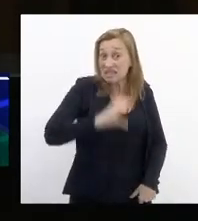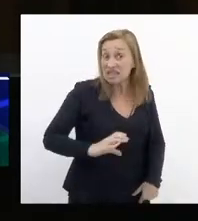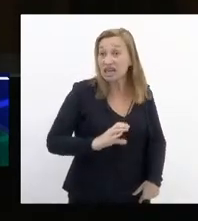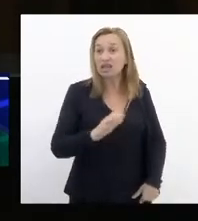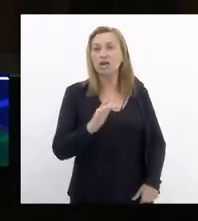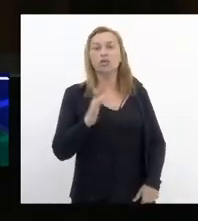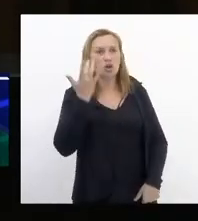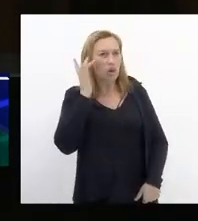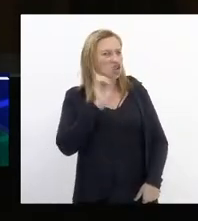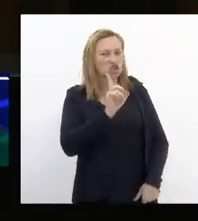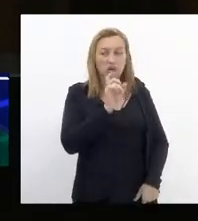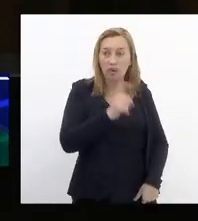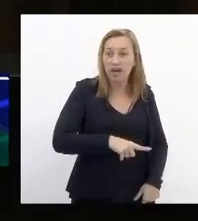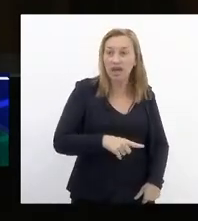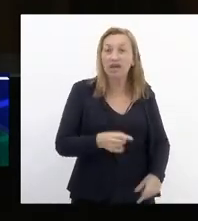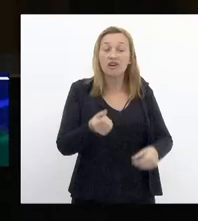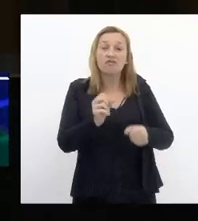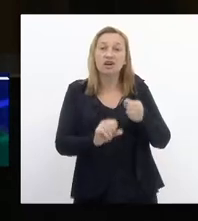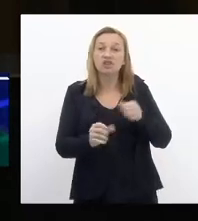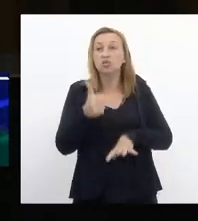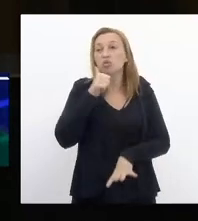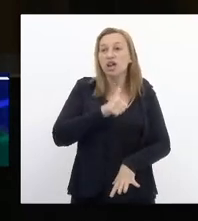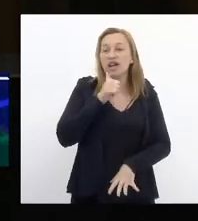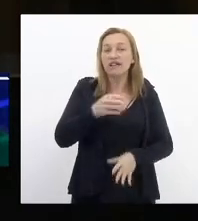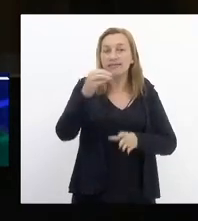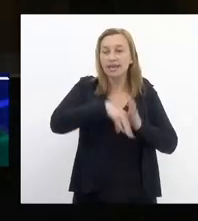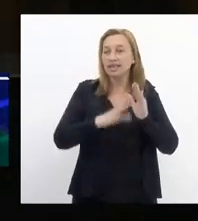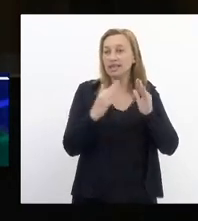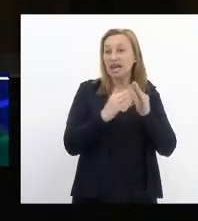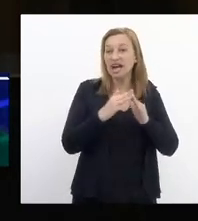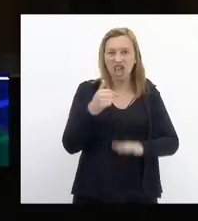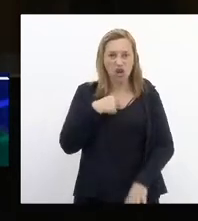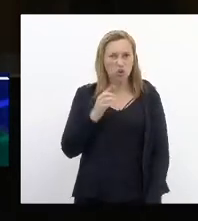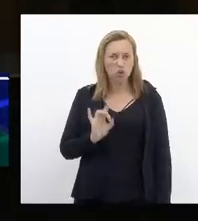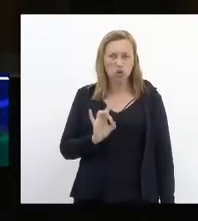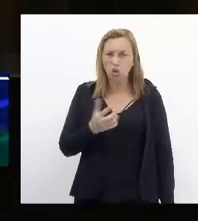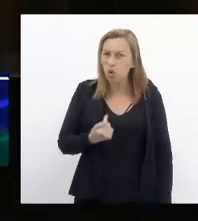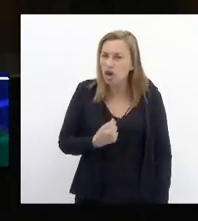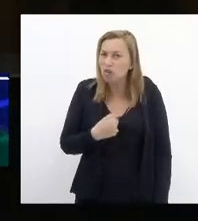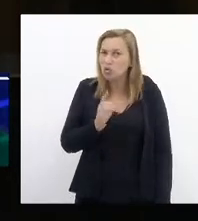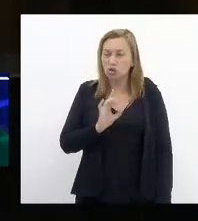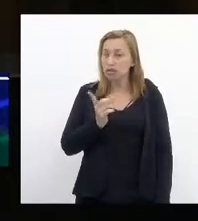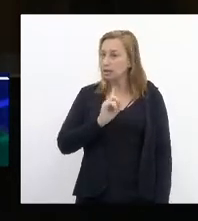faz cotidianamente com mulheres nessa casa, porque eu não sou a única vítima